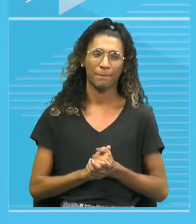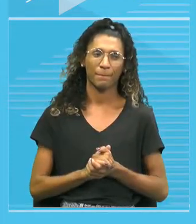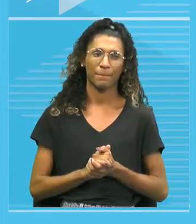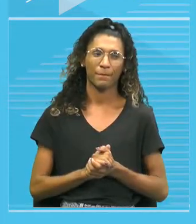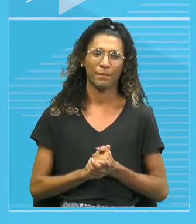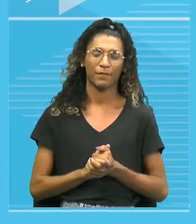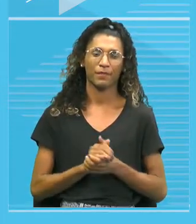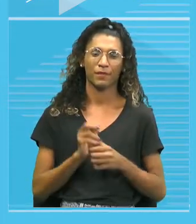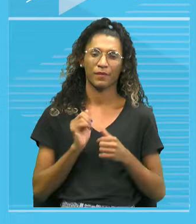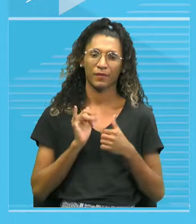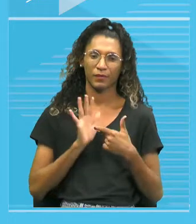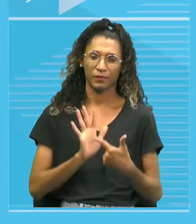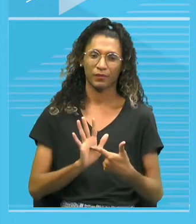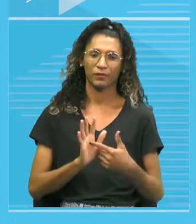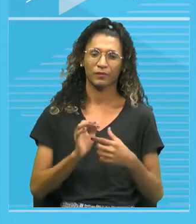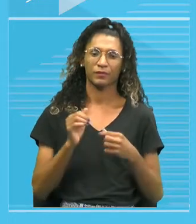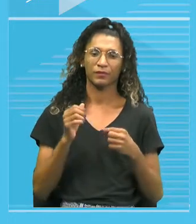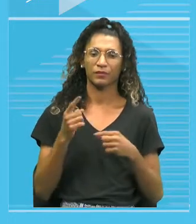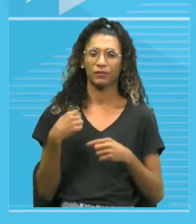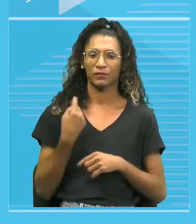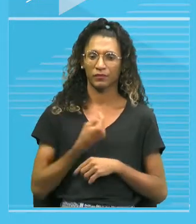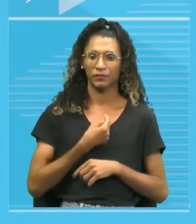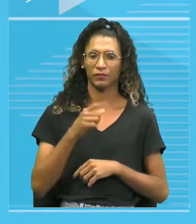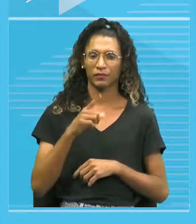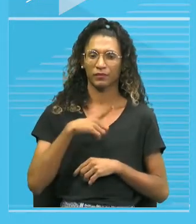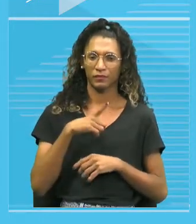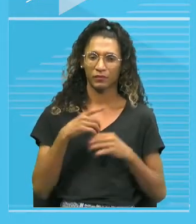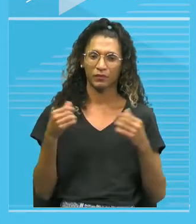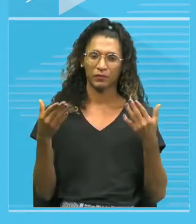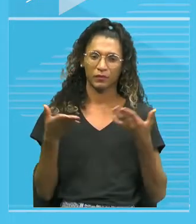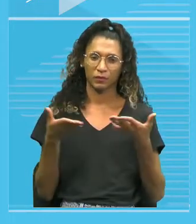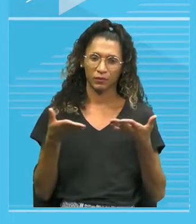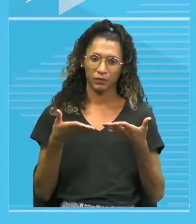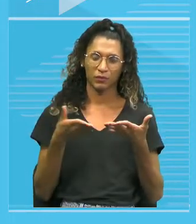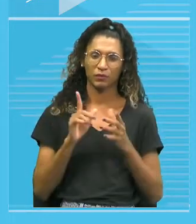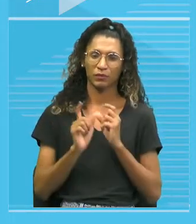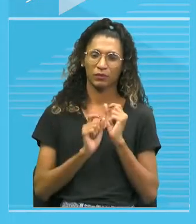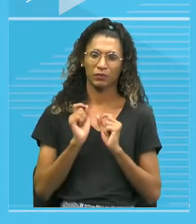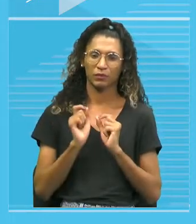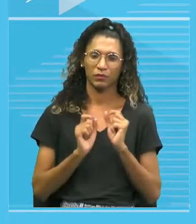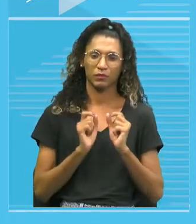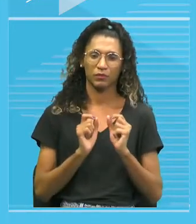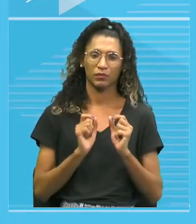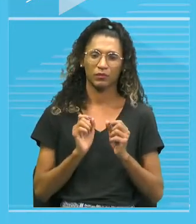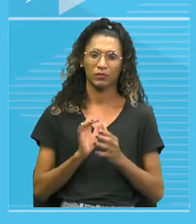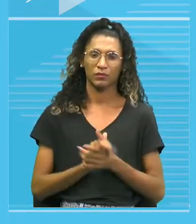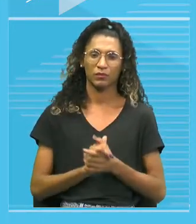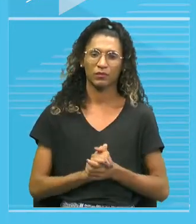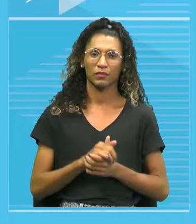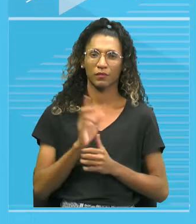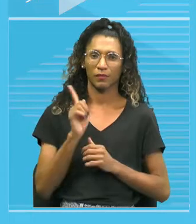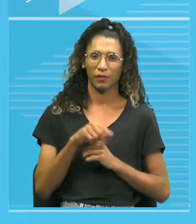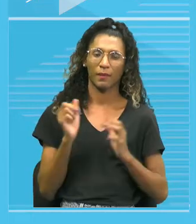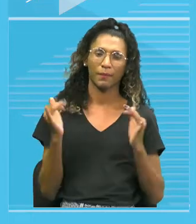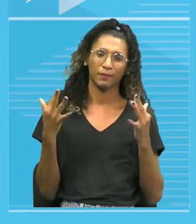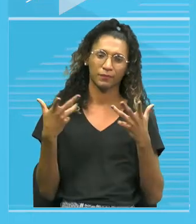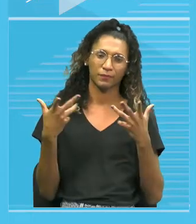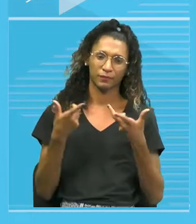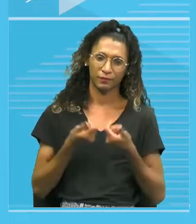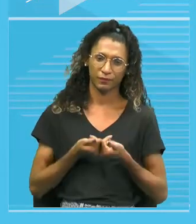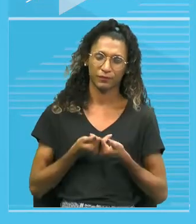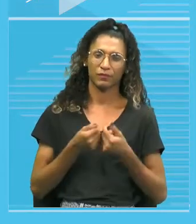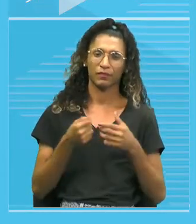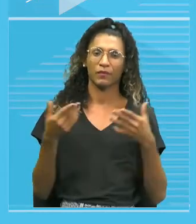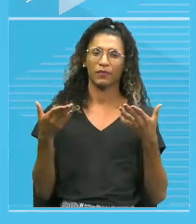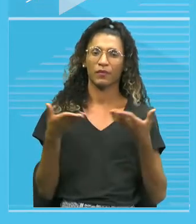verifica isso. O que nós temos hoje à nossa disposição é maravilhoso.